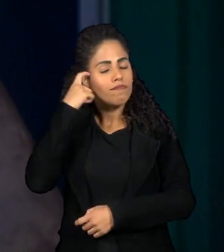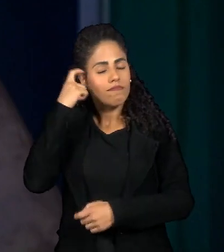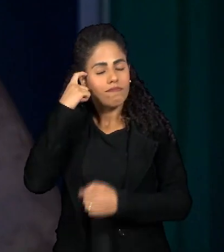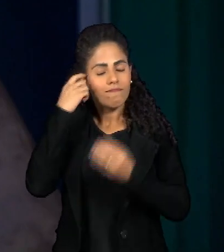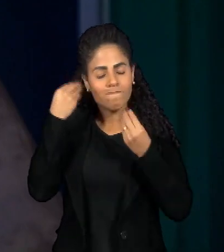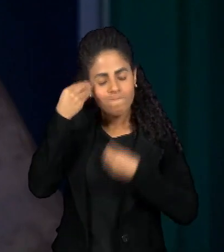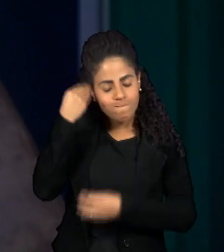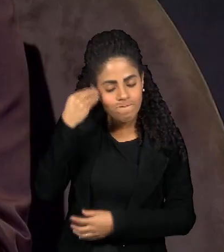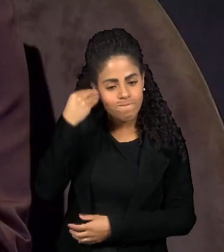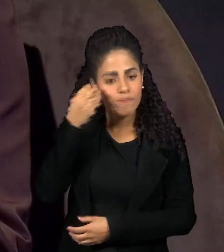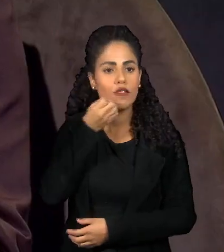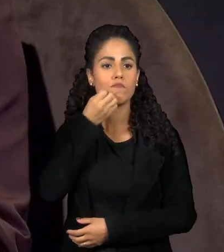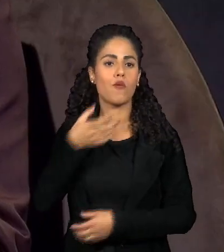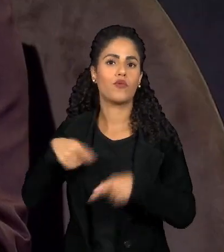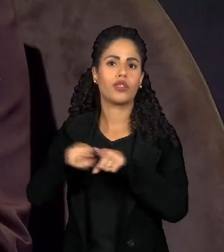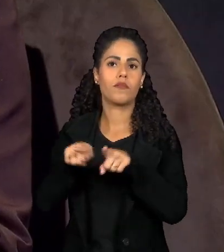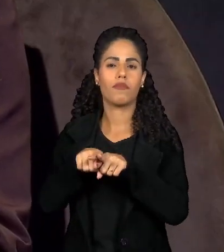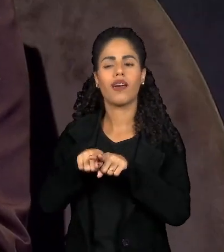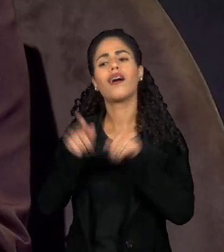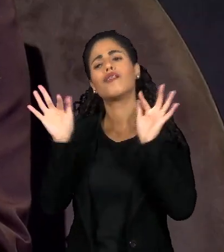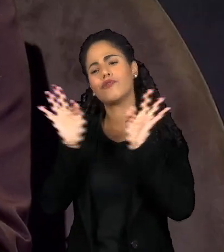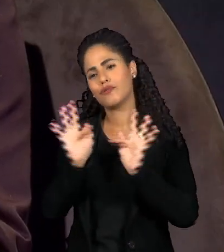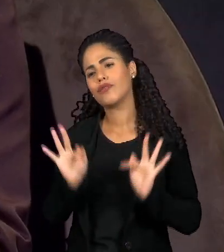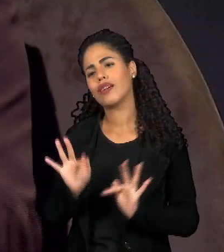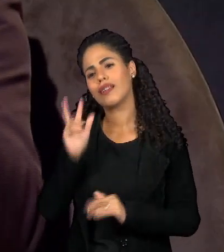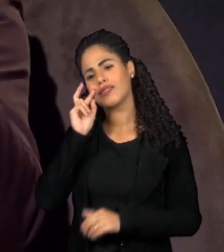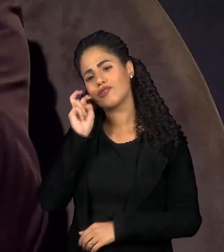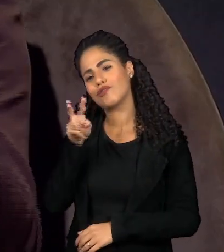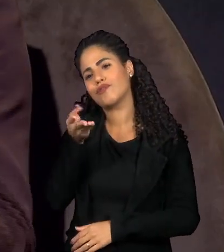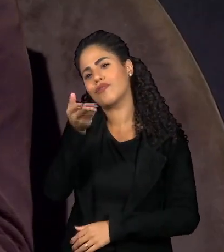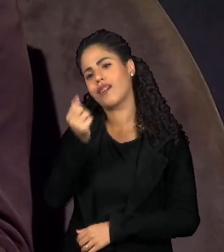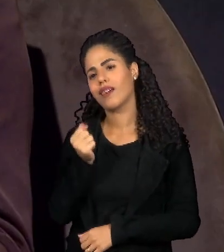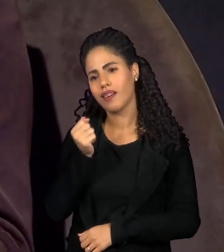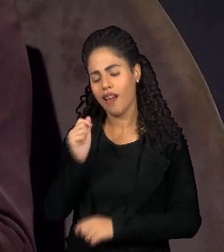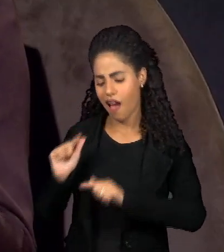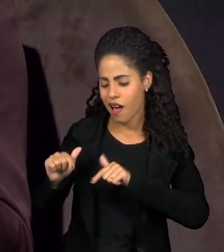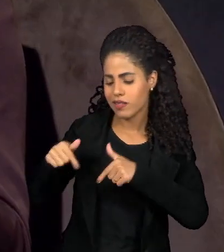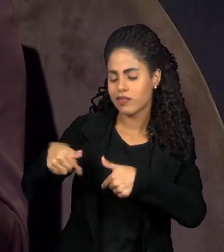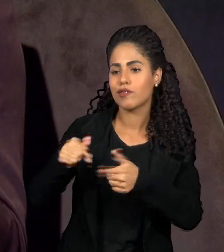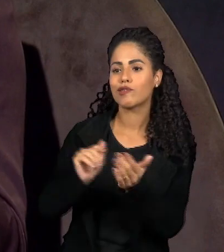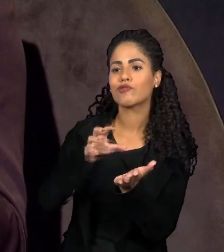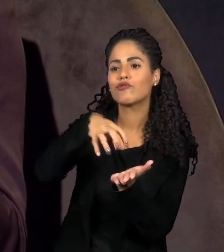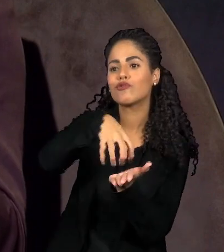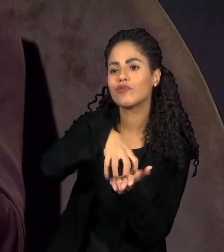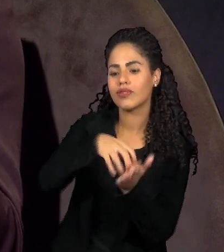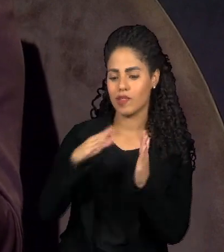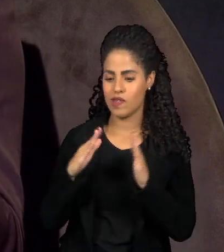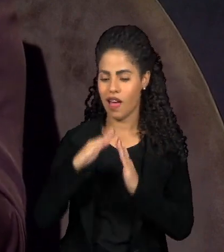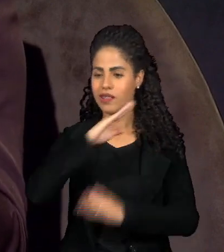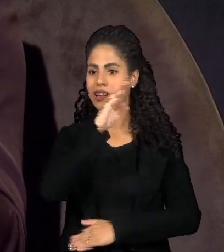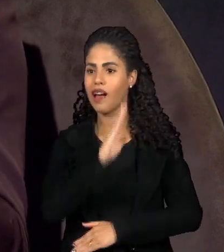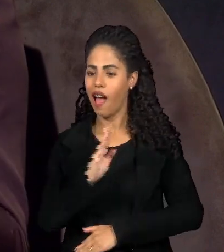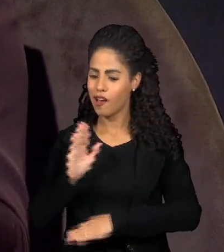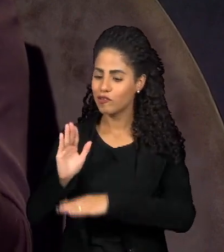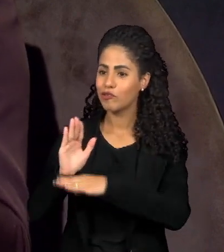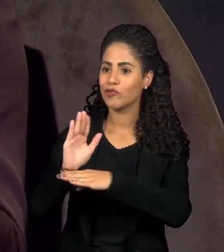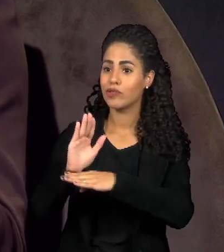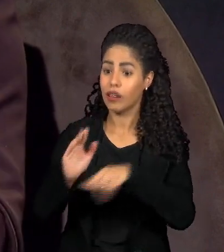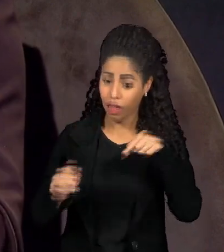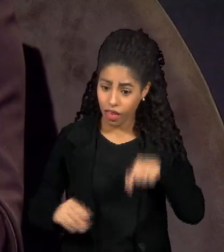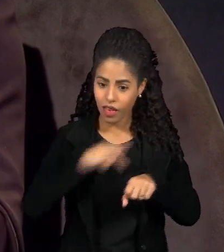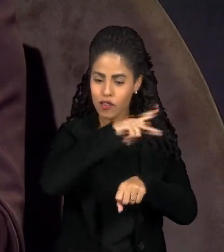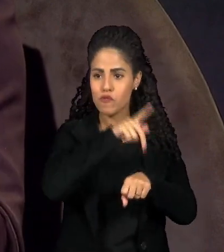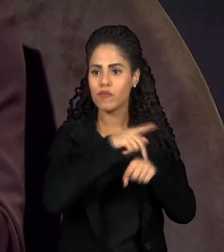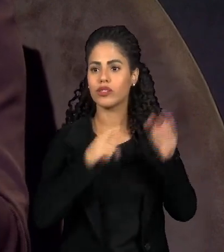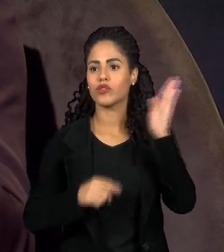psicológica das pessoas. Né? E eu fico feliz, né, de ver iniciativas privadas e ver que o Brasil ainda tem muito que